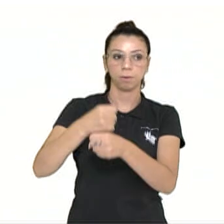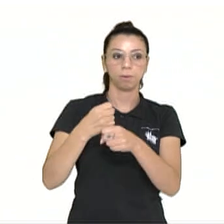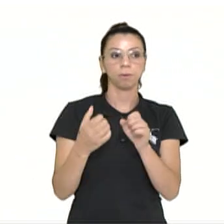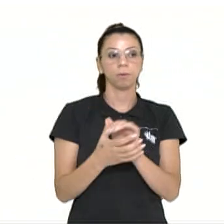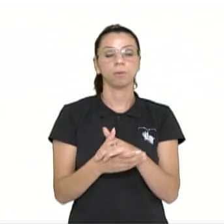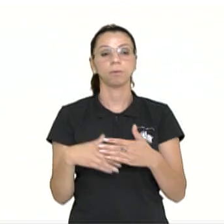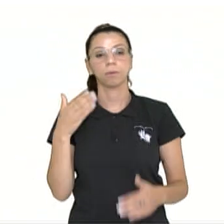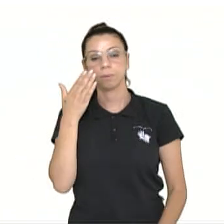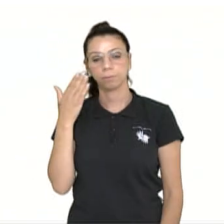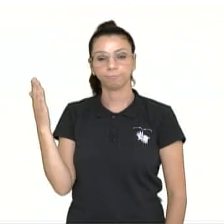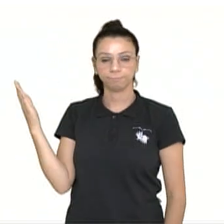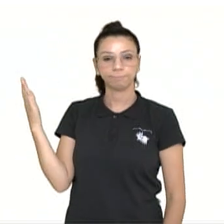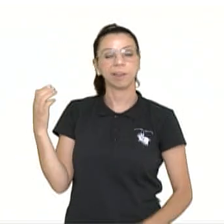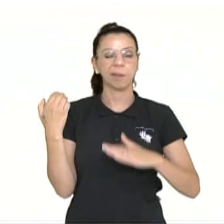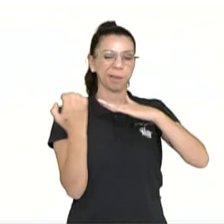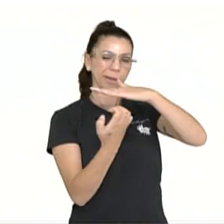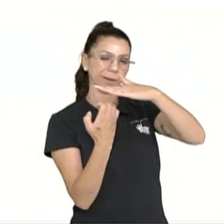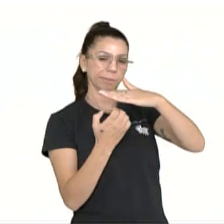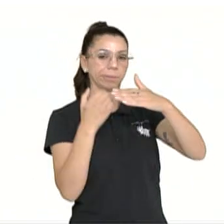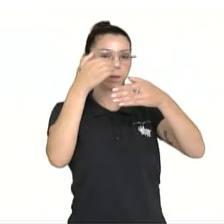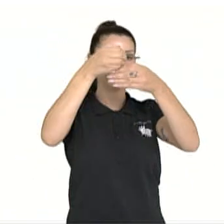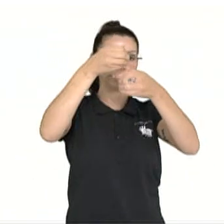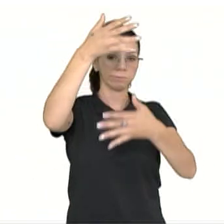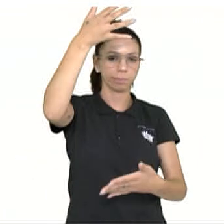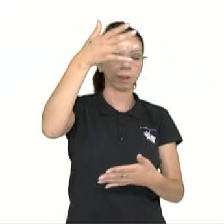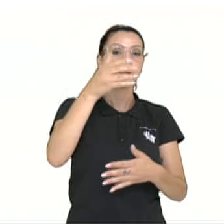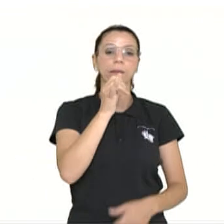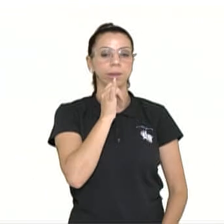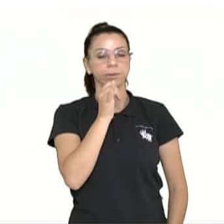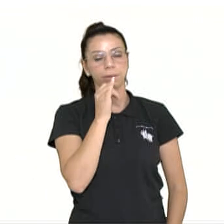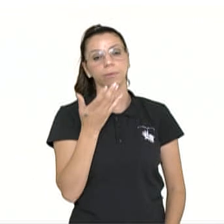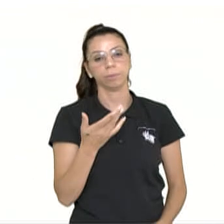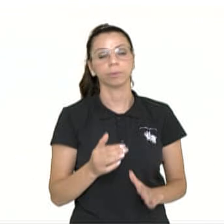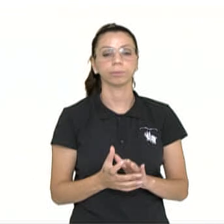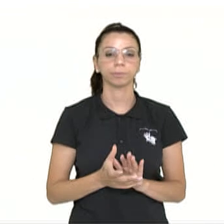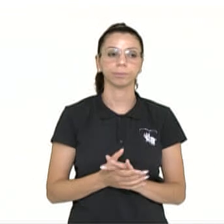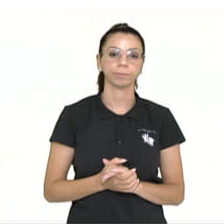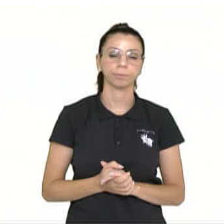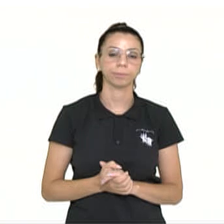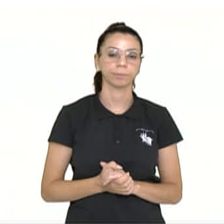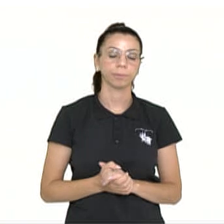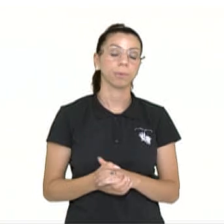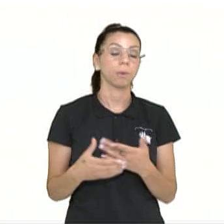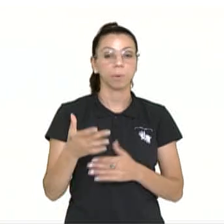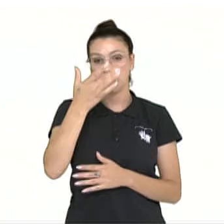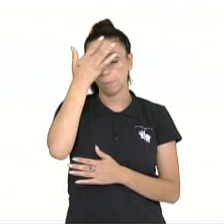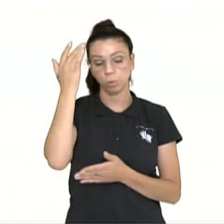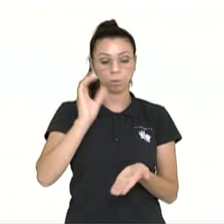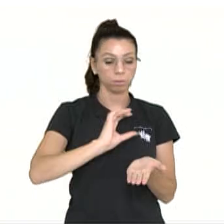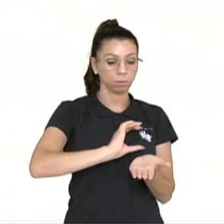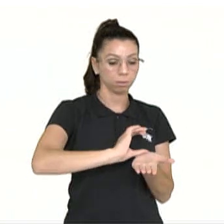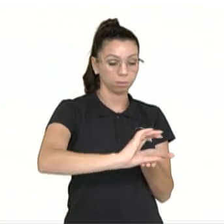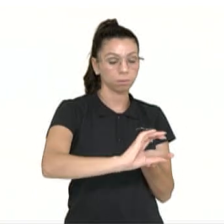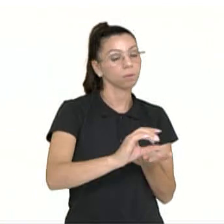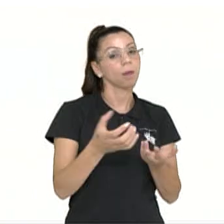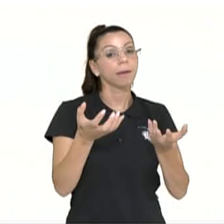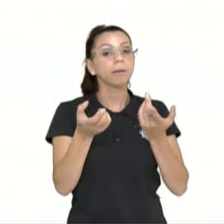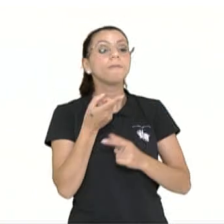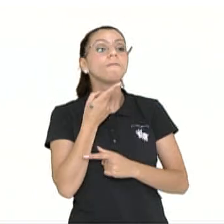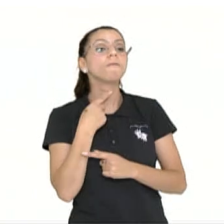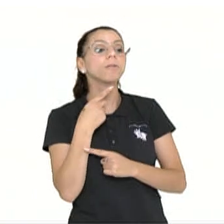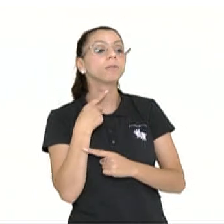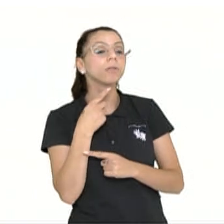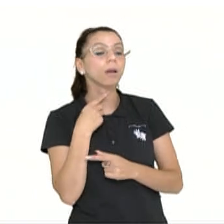Bala W, algumas empresas, alguns exemplos de empresas. Então, aí nós temos um investidor que deseja comprar 2